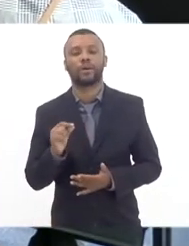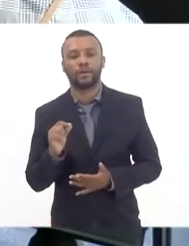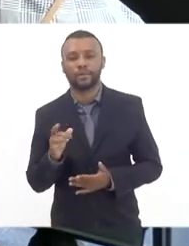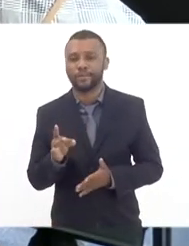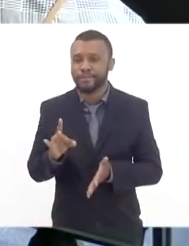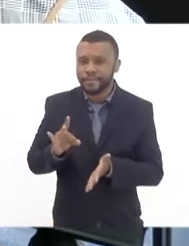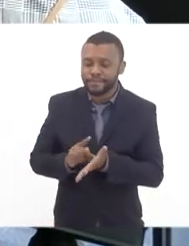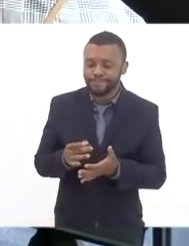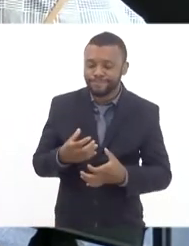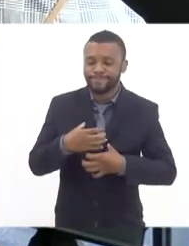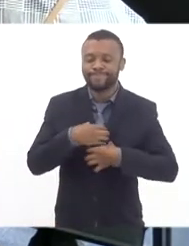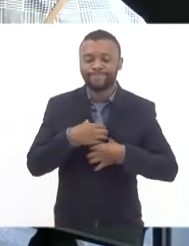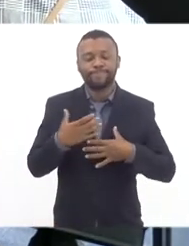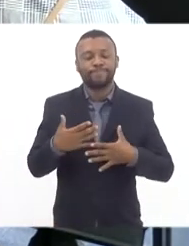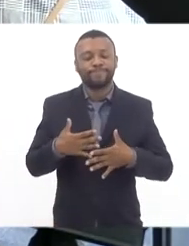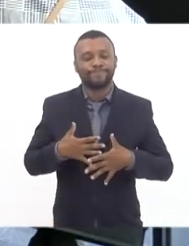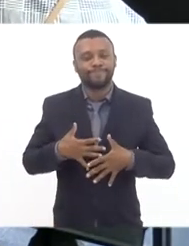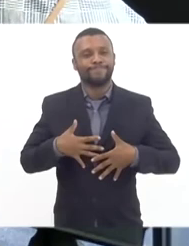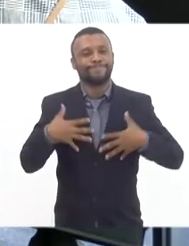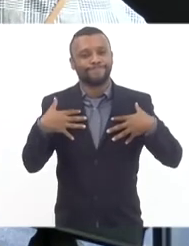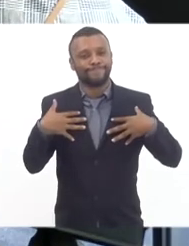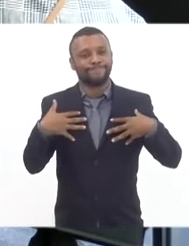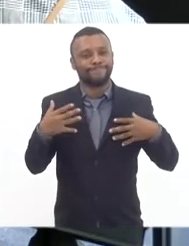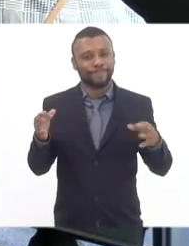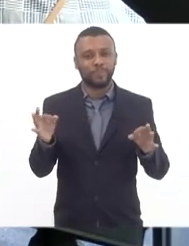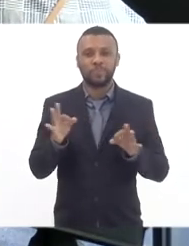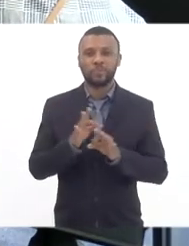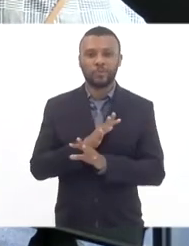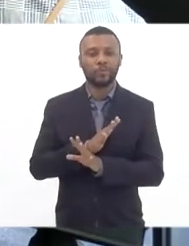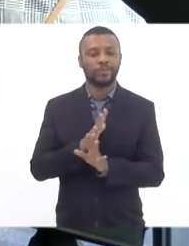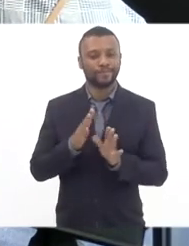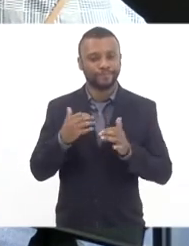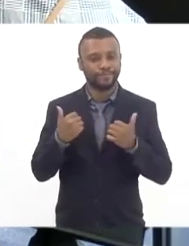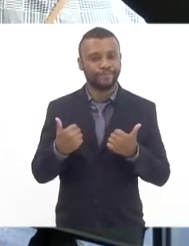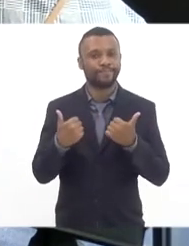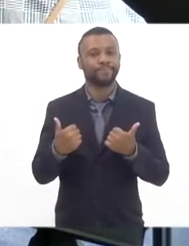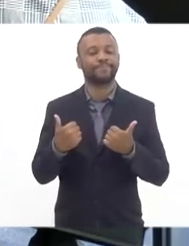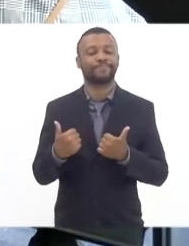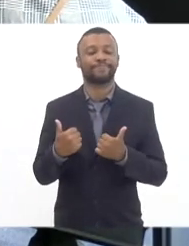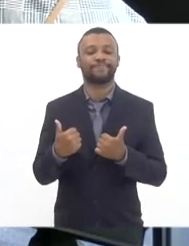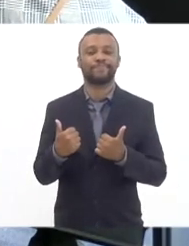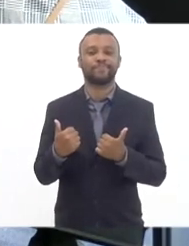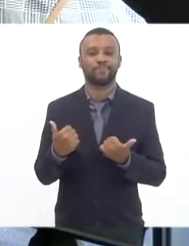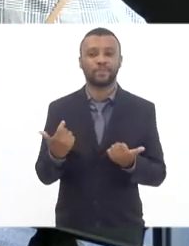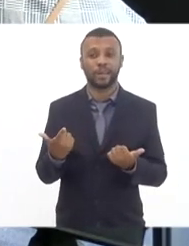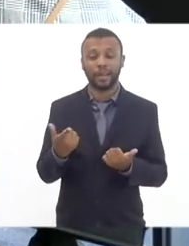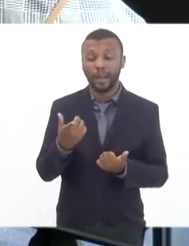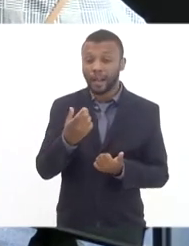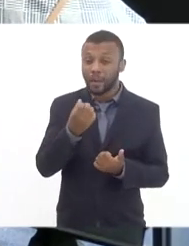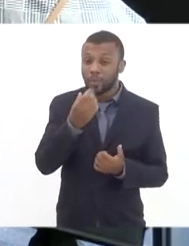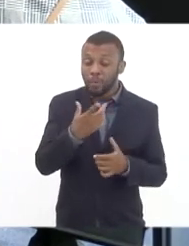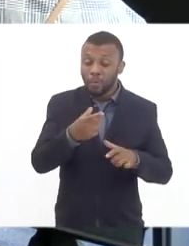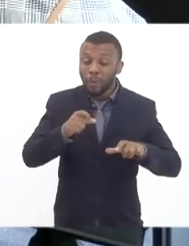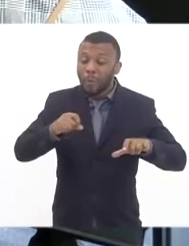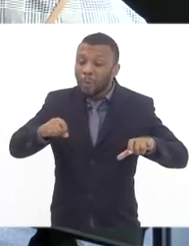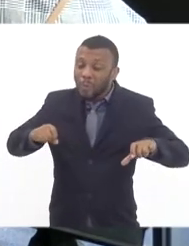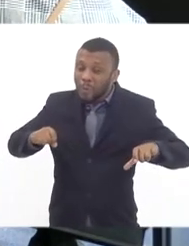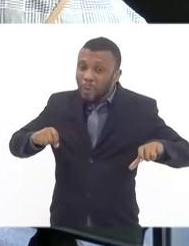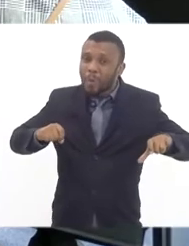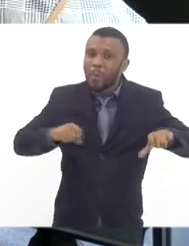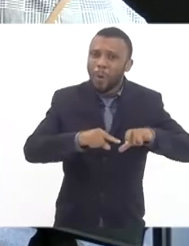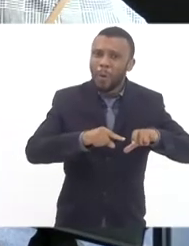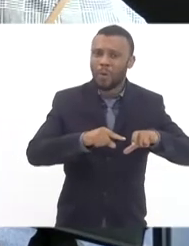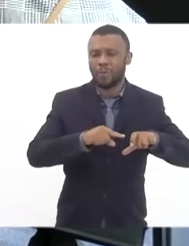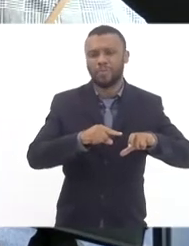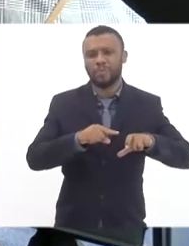realmente estou satisfeito. Eu acho que é um gol de placa que está se